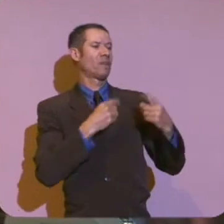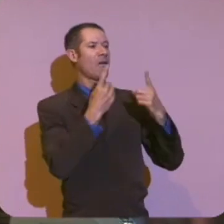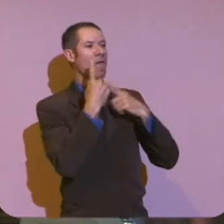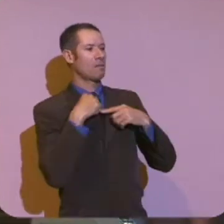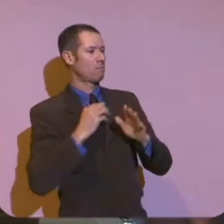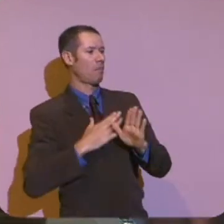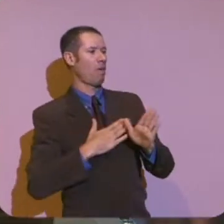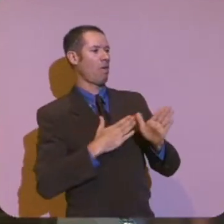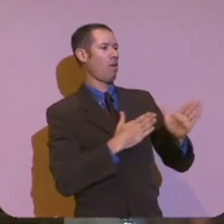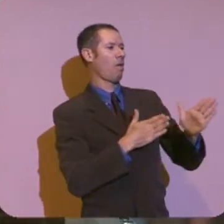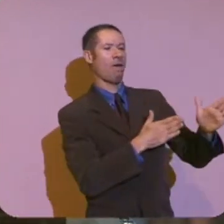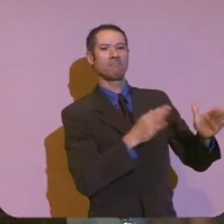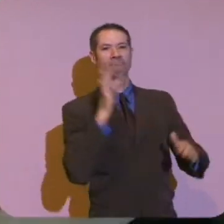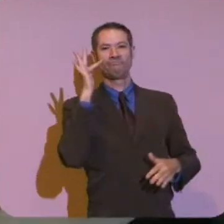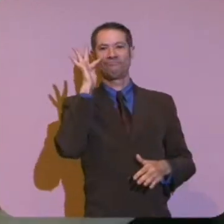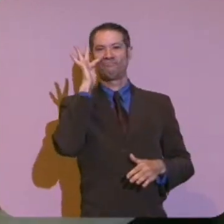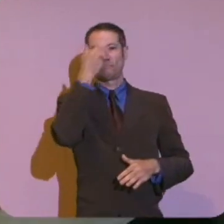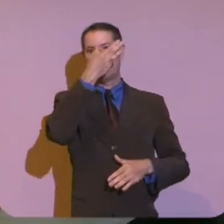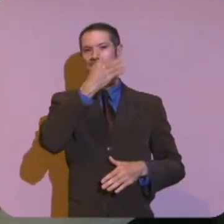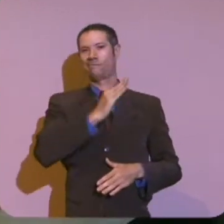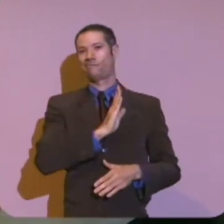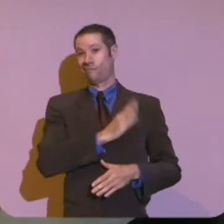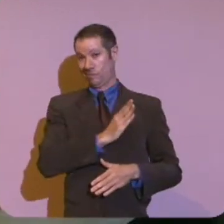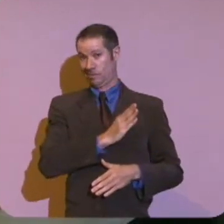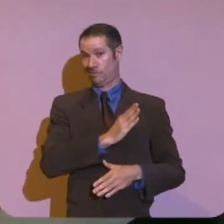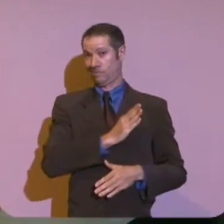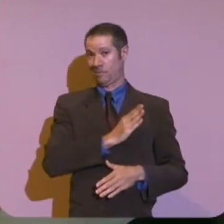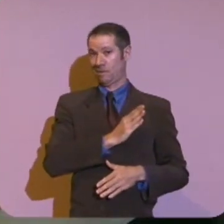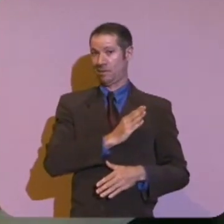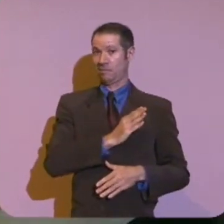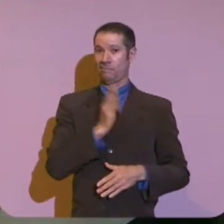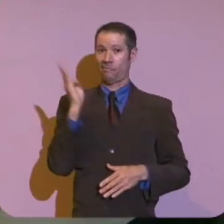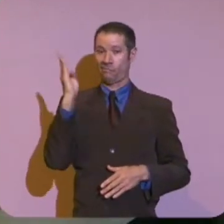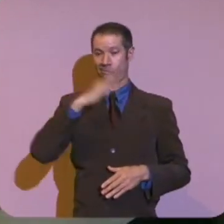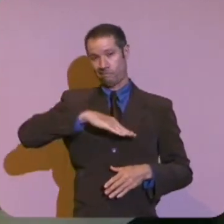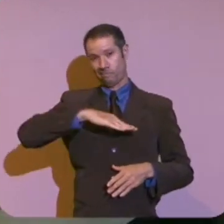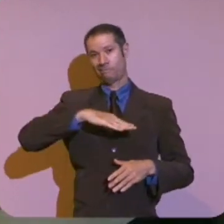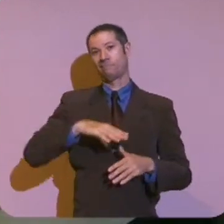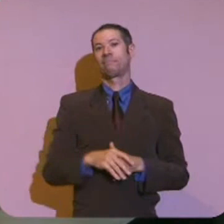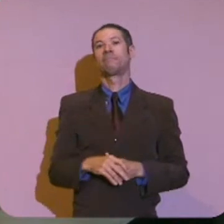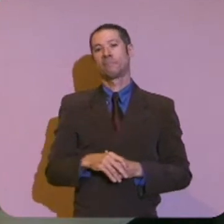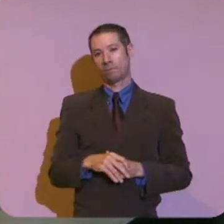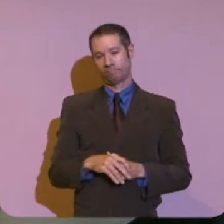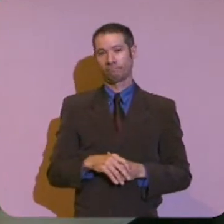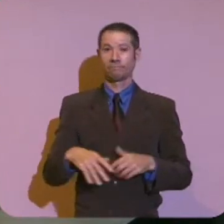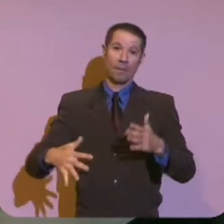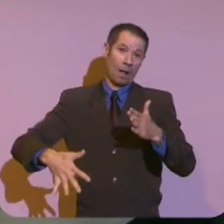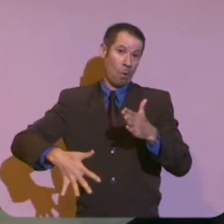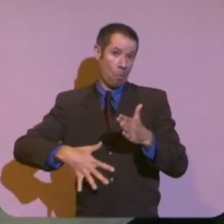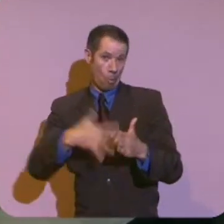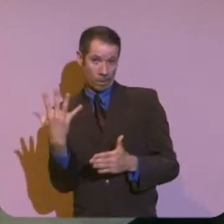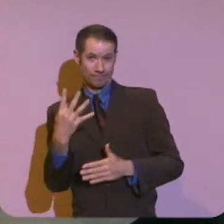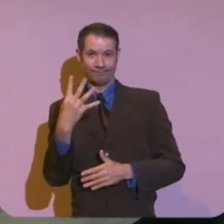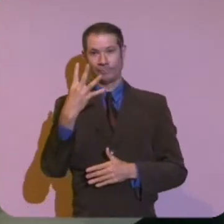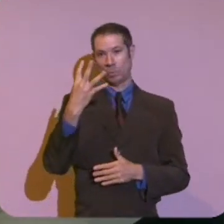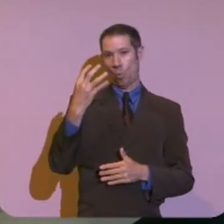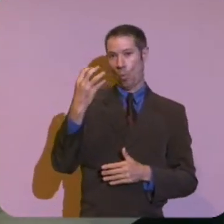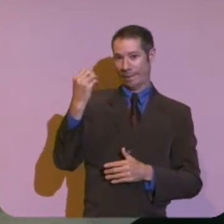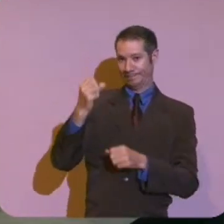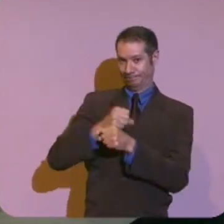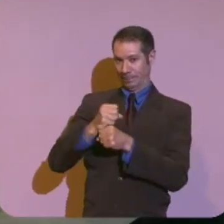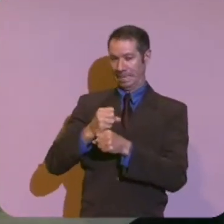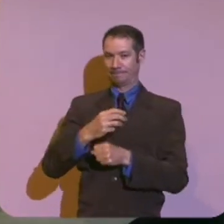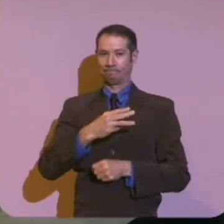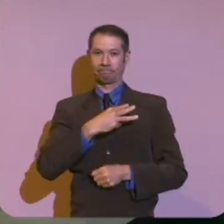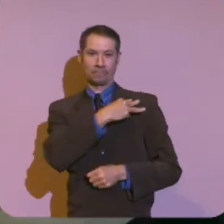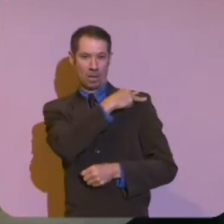desejos teimosos do nosso coração perverso. Quantas vezes nesses 40 anos de ministério